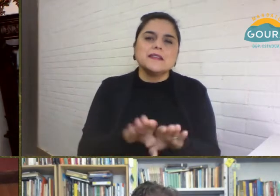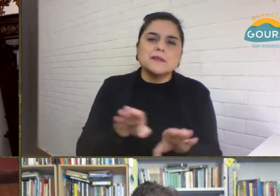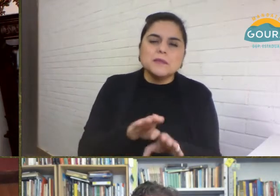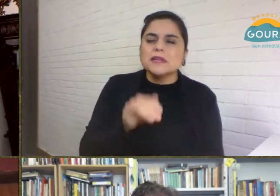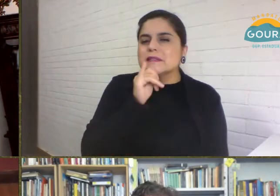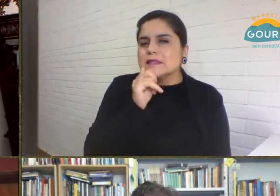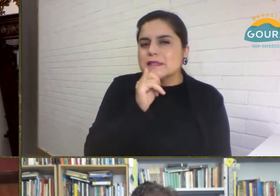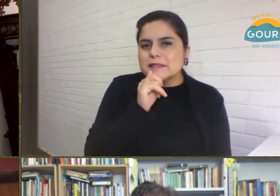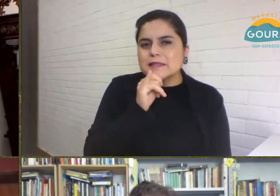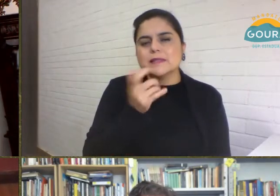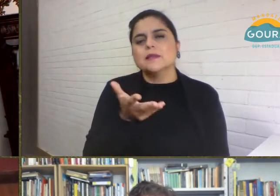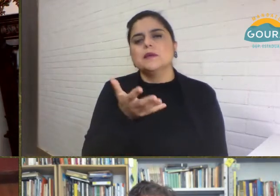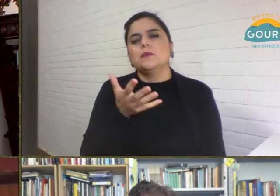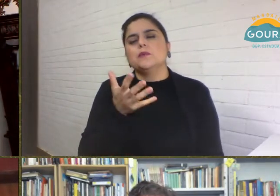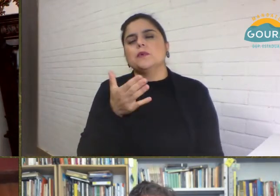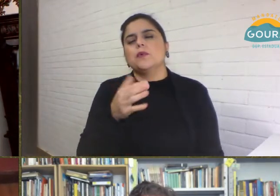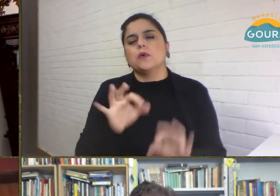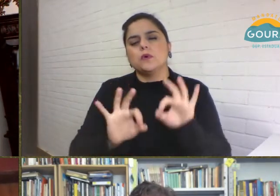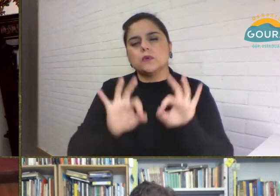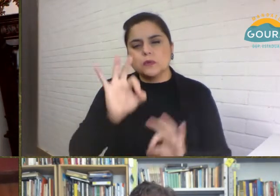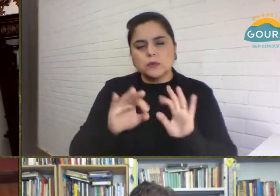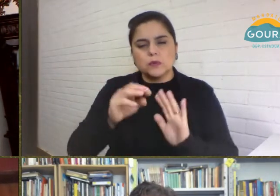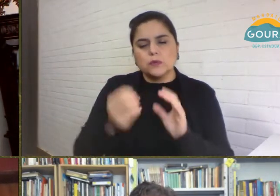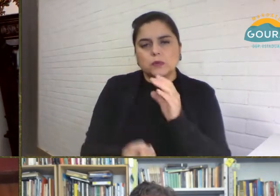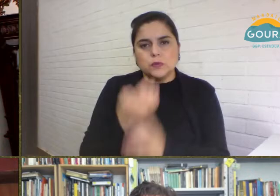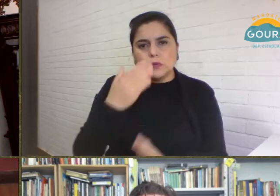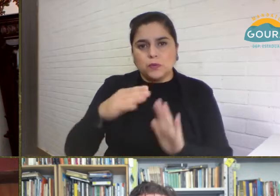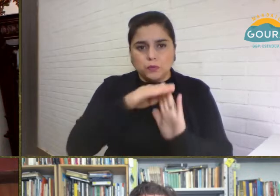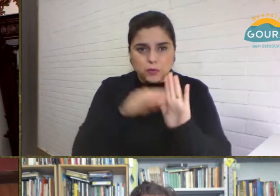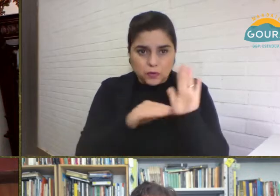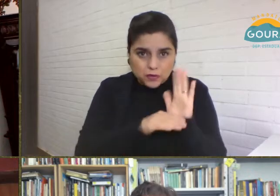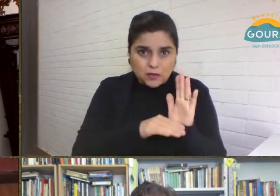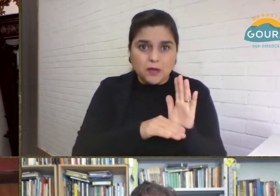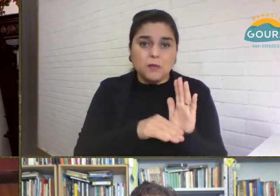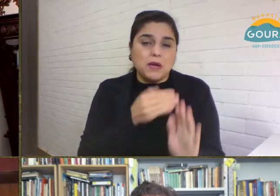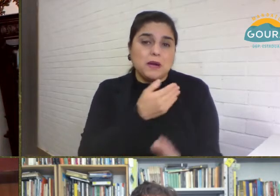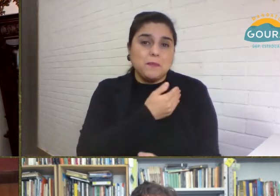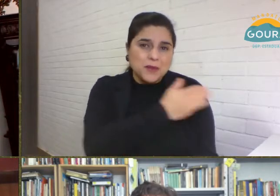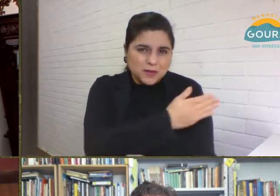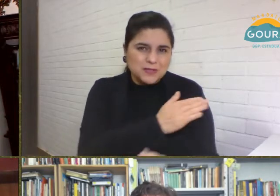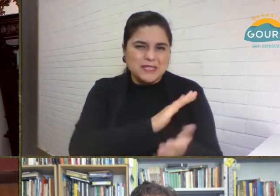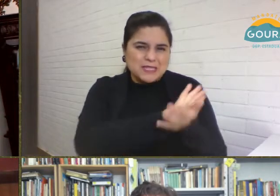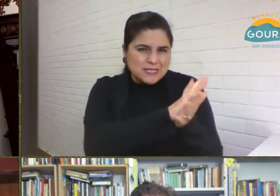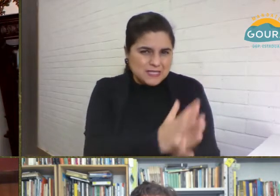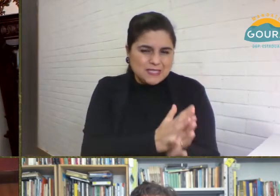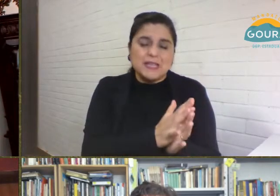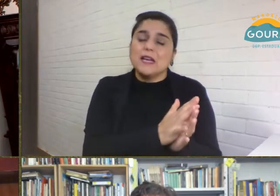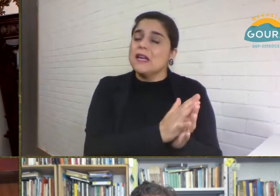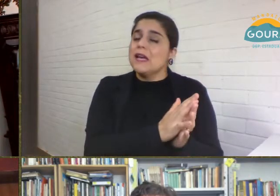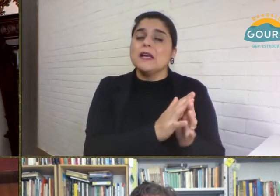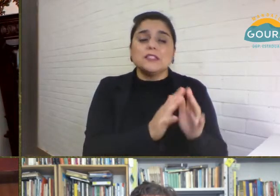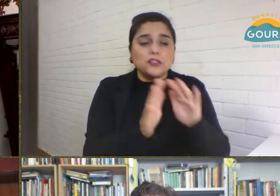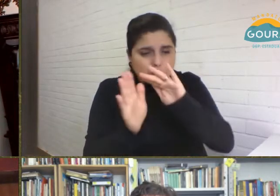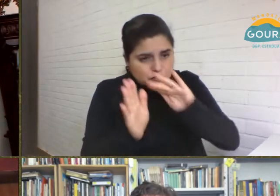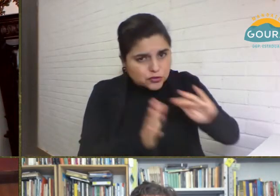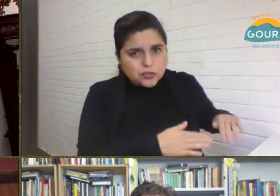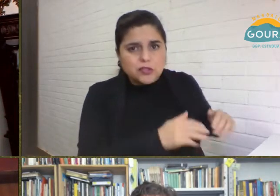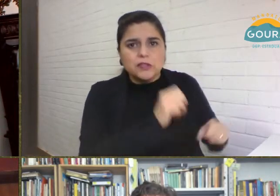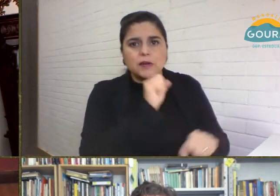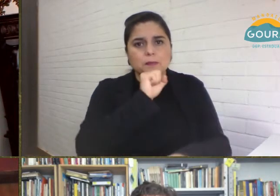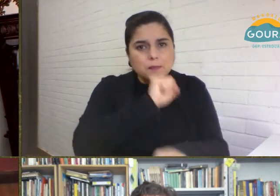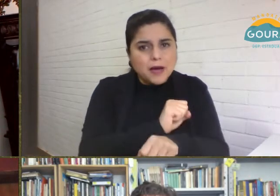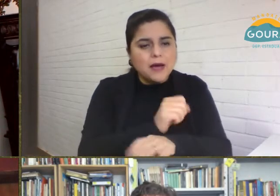de programas de discriminação positiva para o emprego de utilizadores de drogas